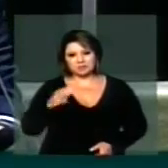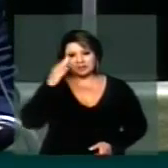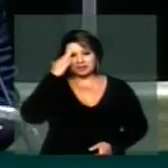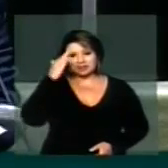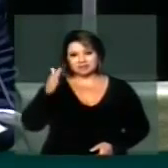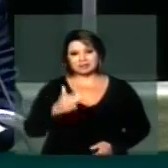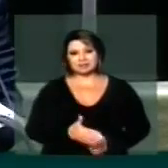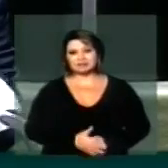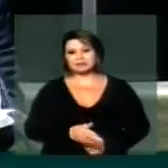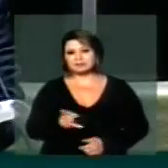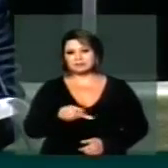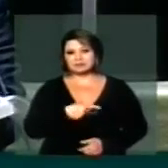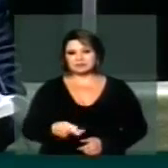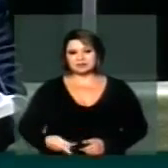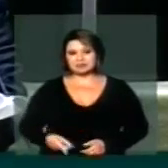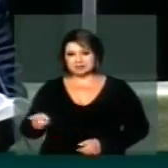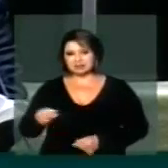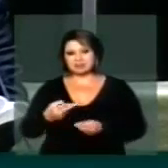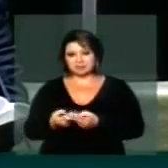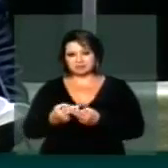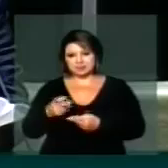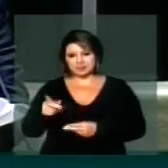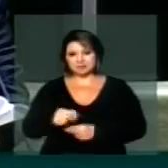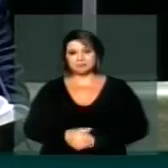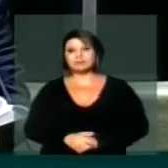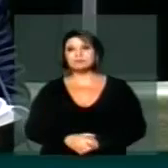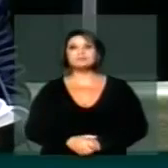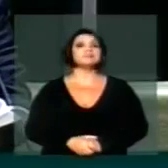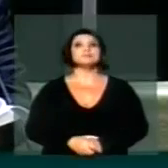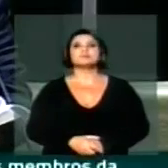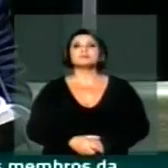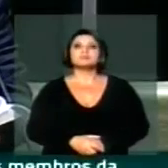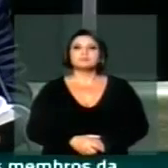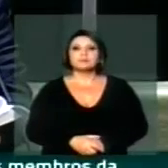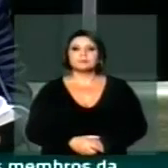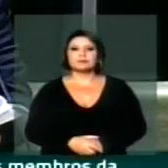Agradeço, presidente, essa breve tolerância.